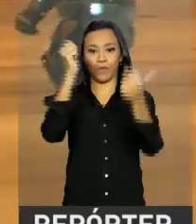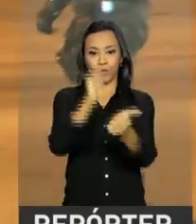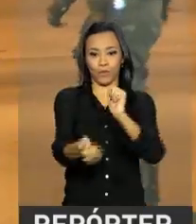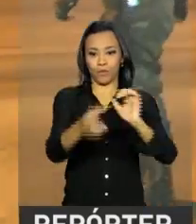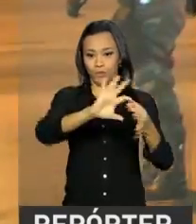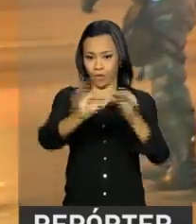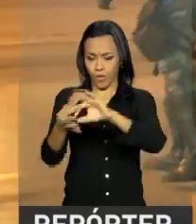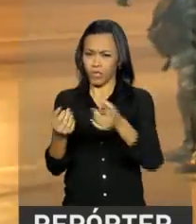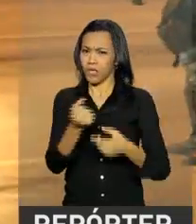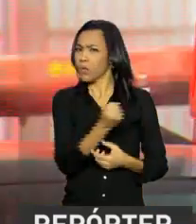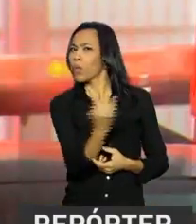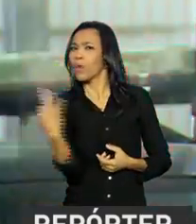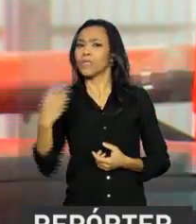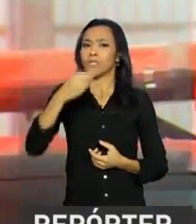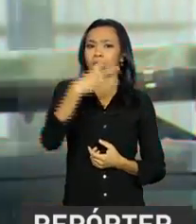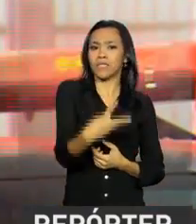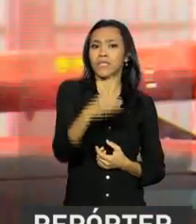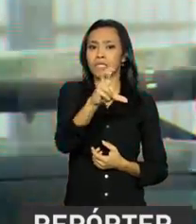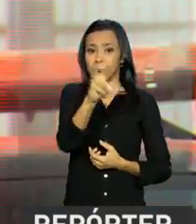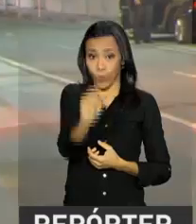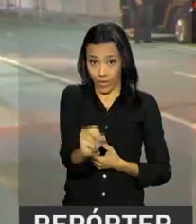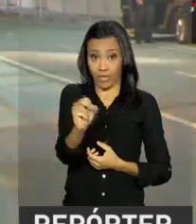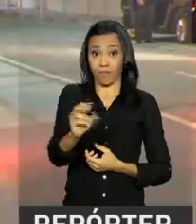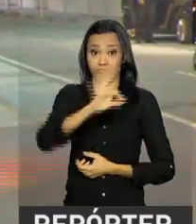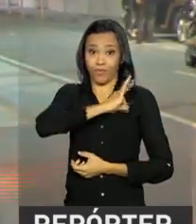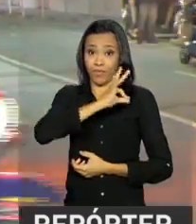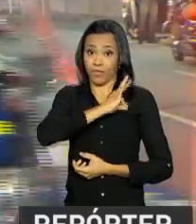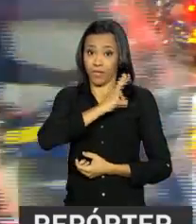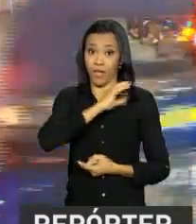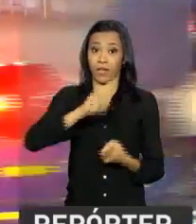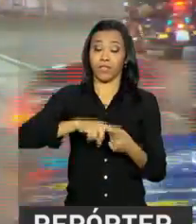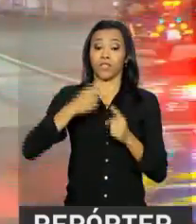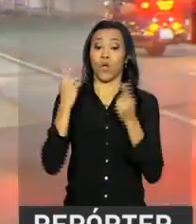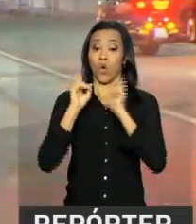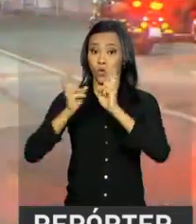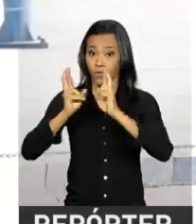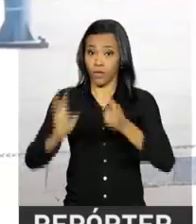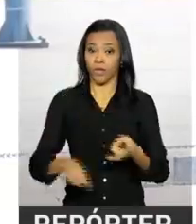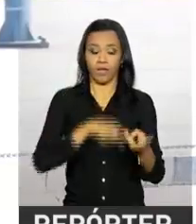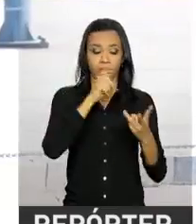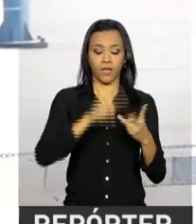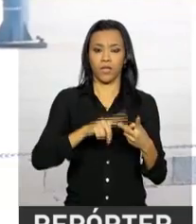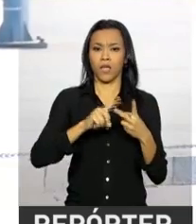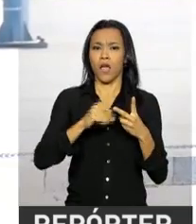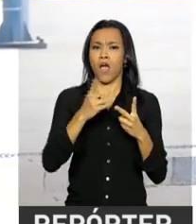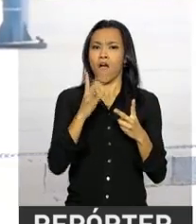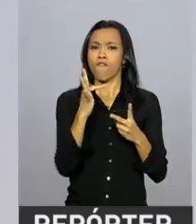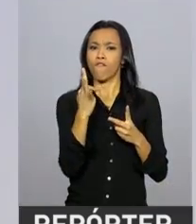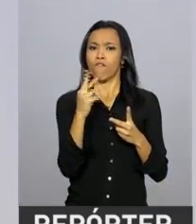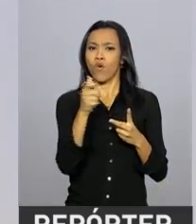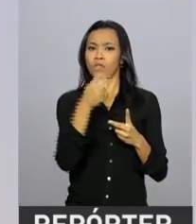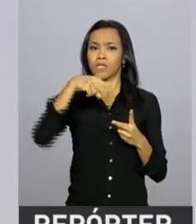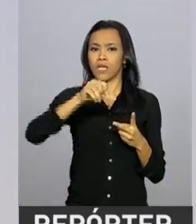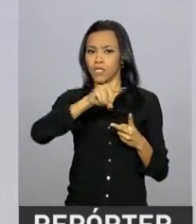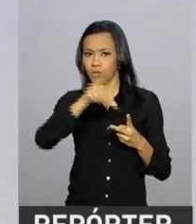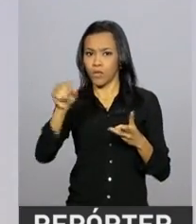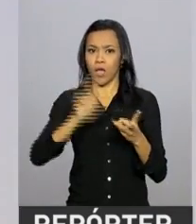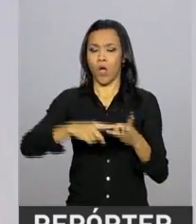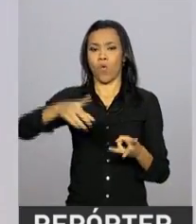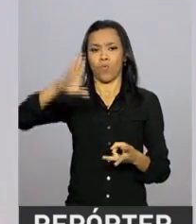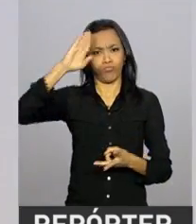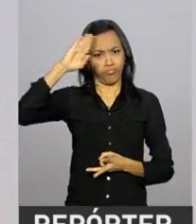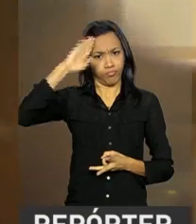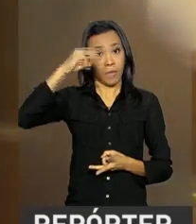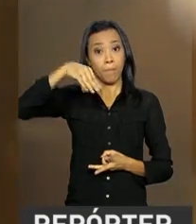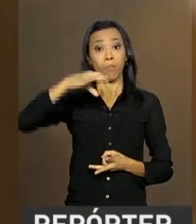Participaram 350 agentes da Polícia Federal, Polícia Rodoviária Federal, Força Nacional, Polícia Militar, Guarda